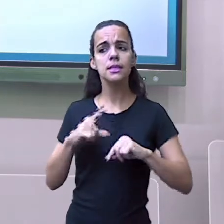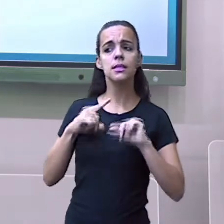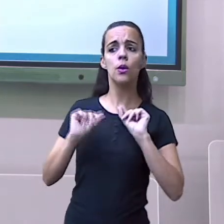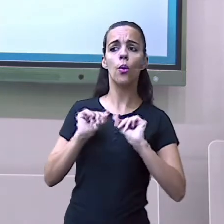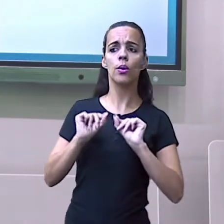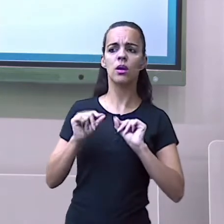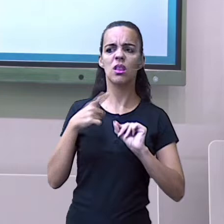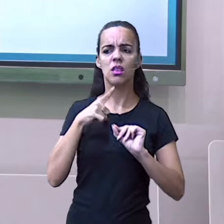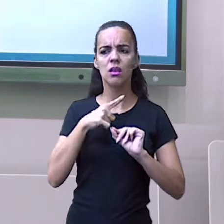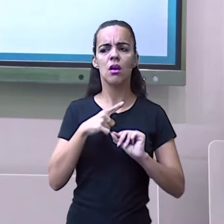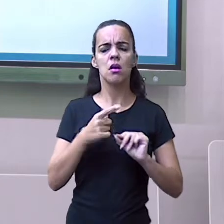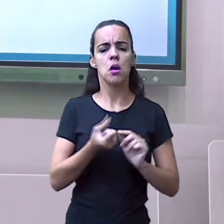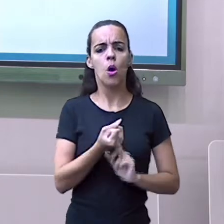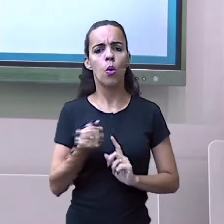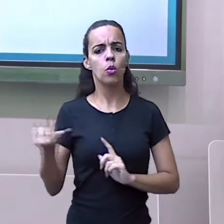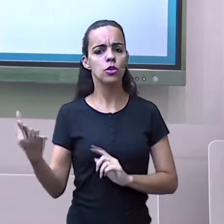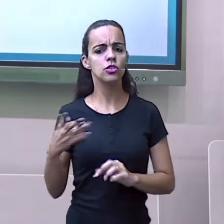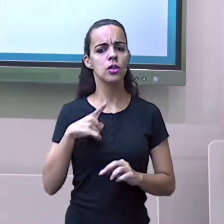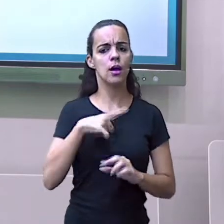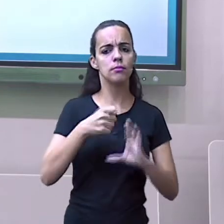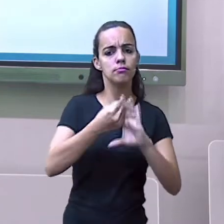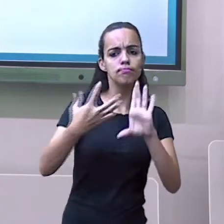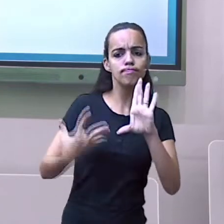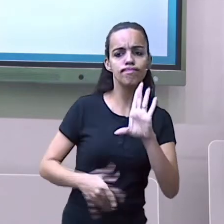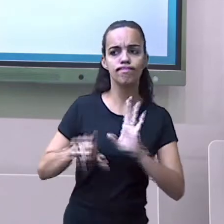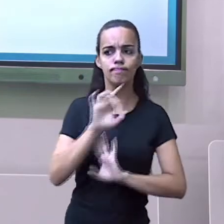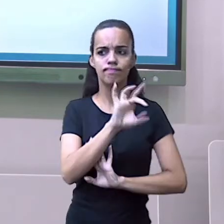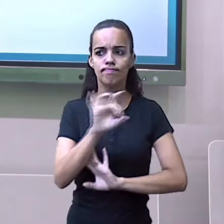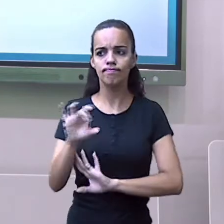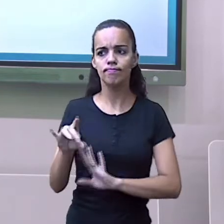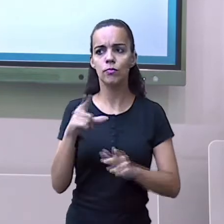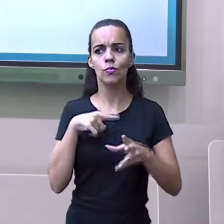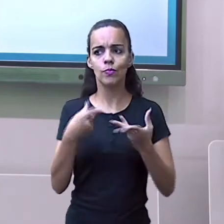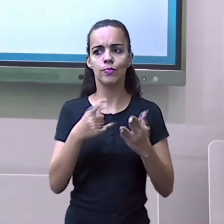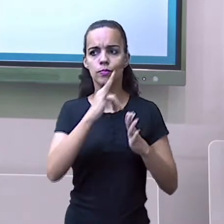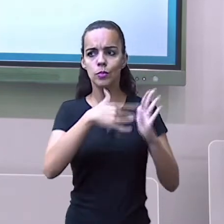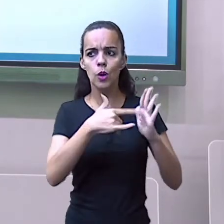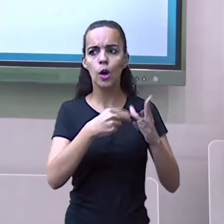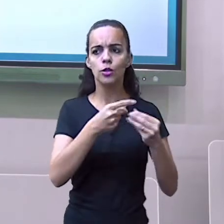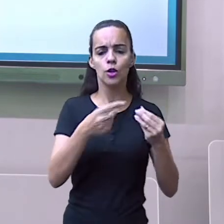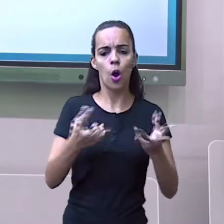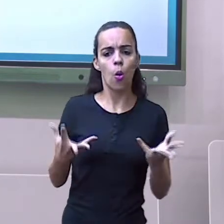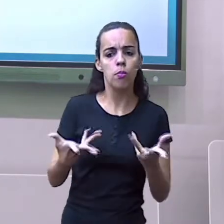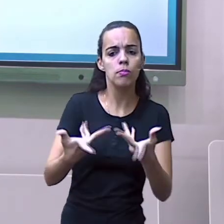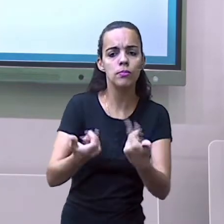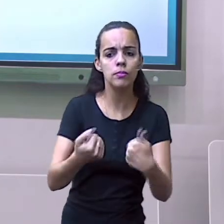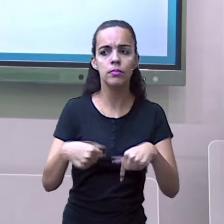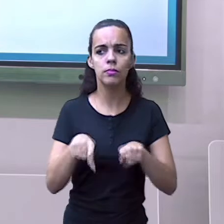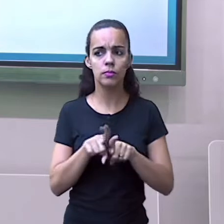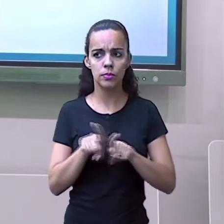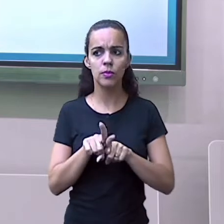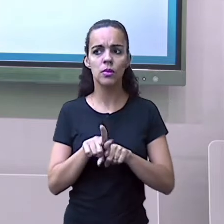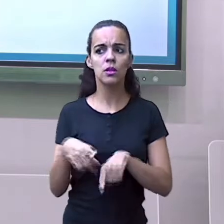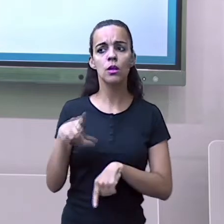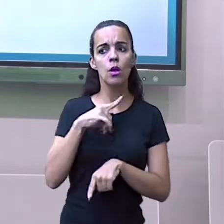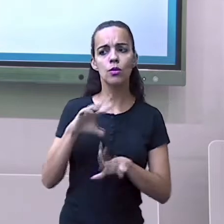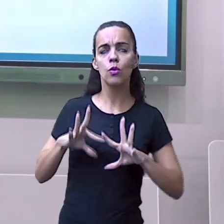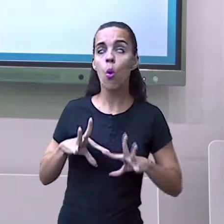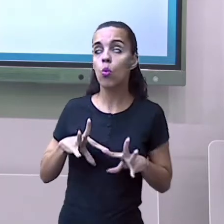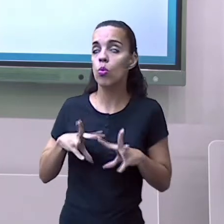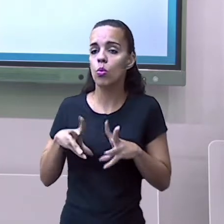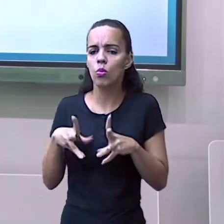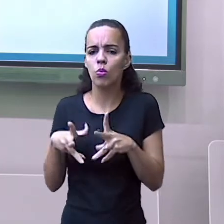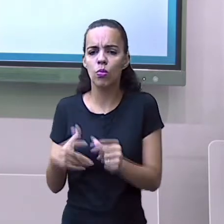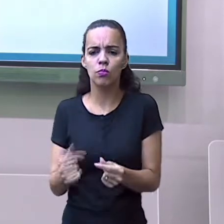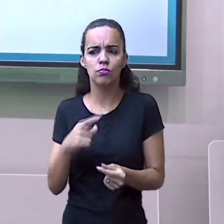de quantidade, características, composição, qualidade, bem como todos